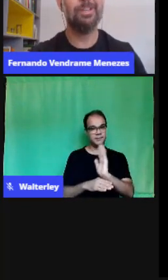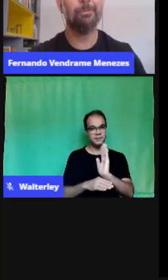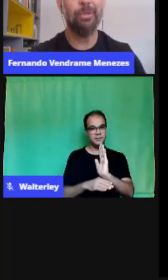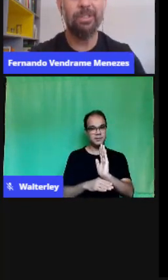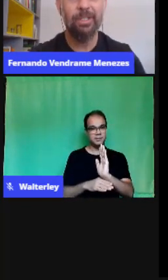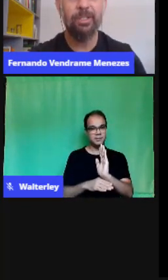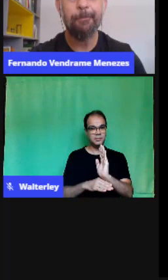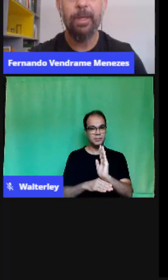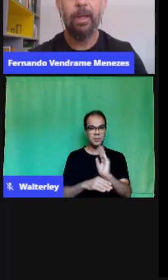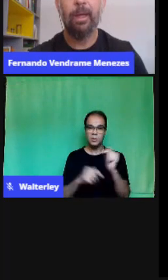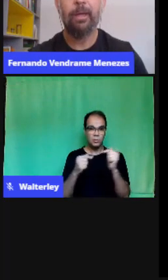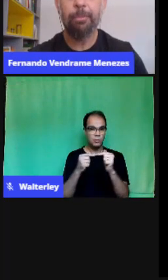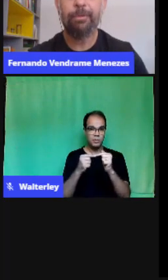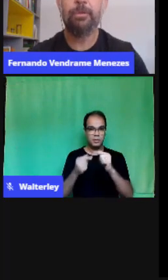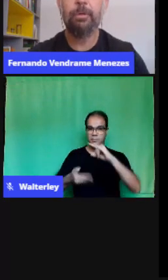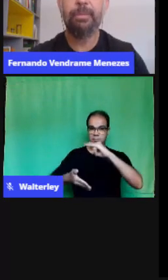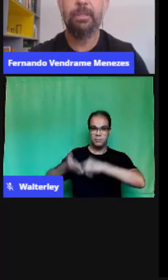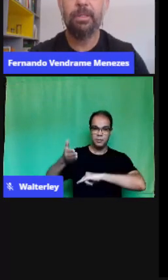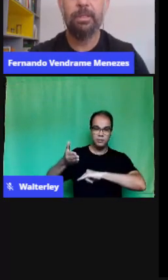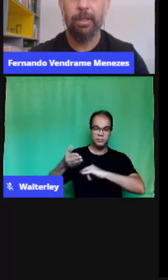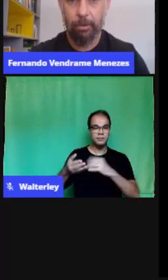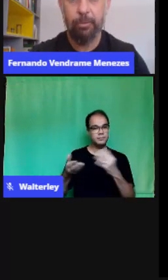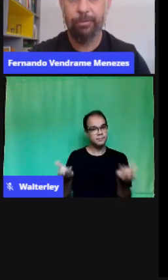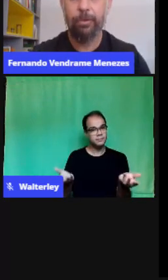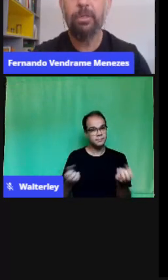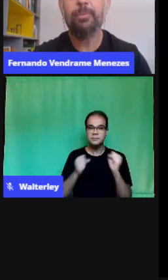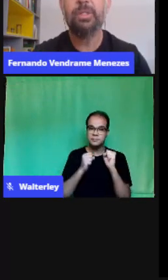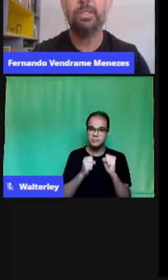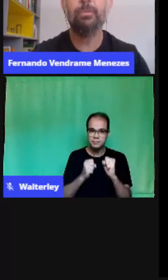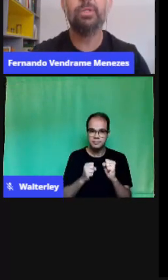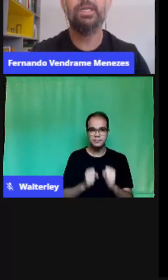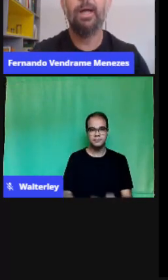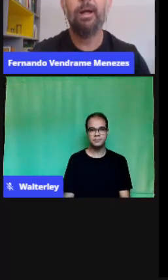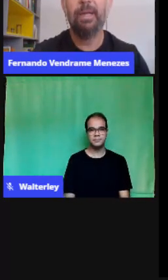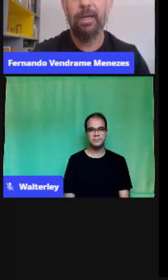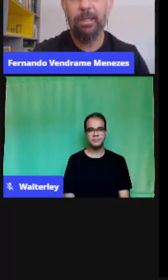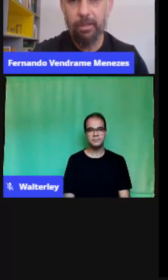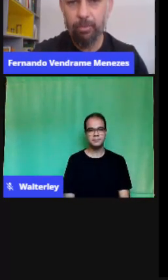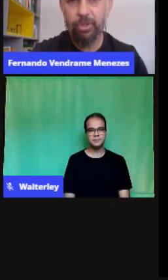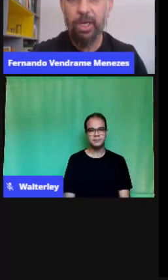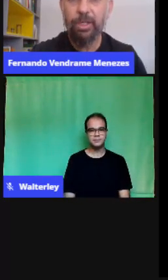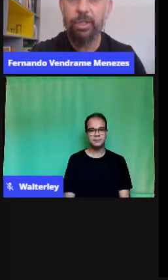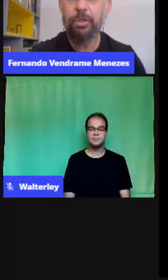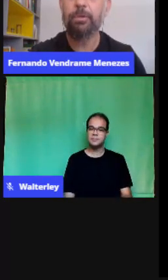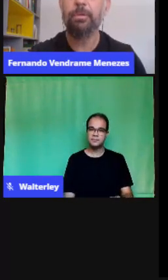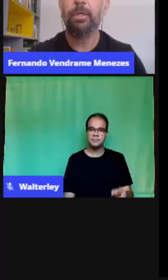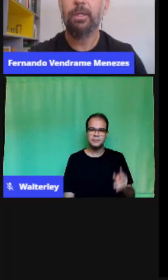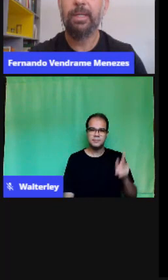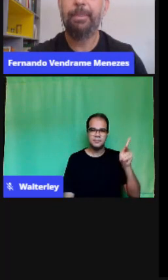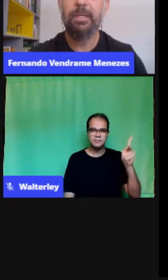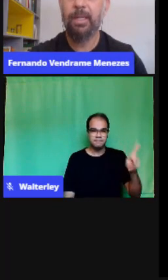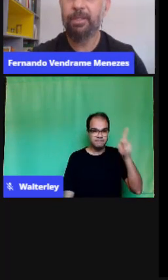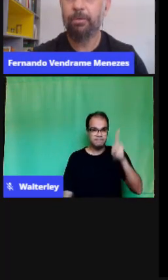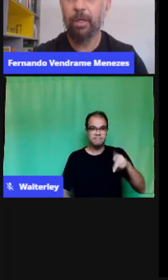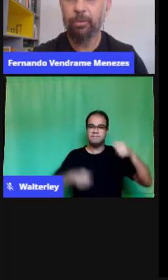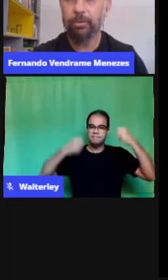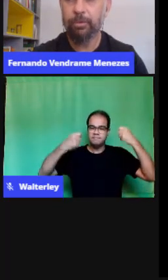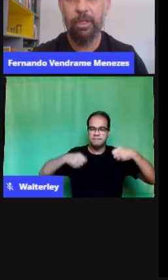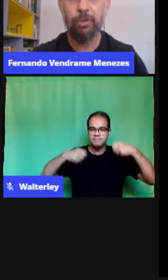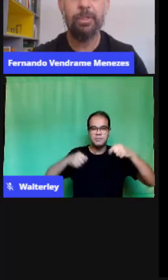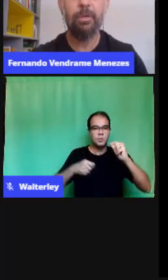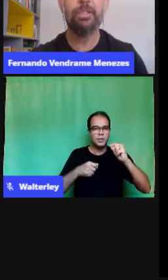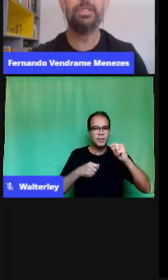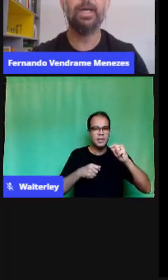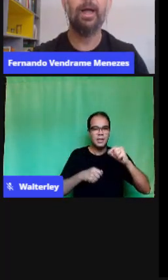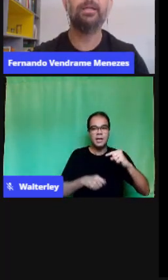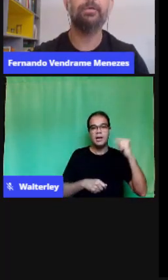talvez o mais importante, é que o professor precisa, né, nós professores precisamos criar mecanismos de registro da aprendizagem dos alunos,